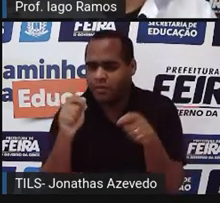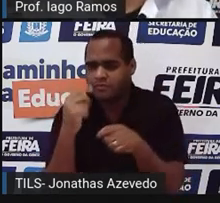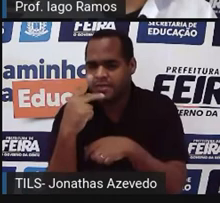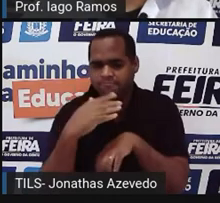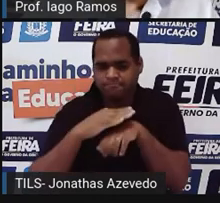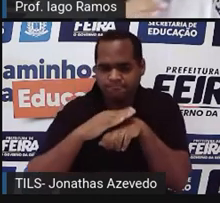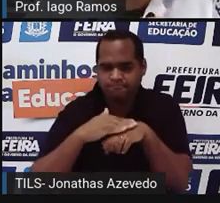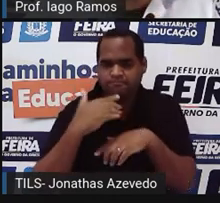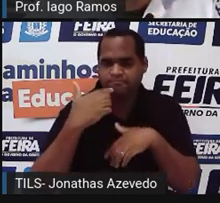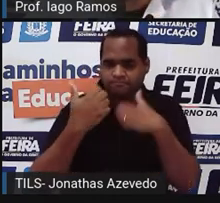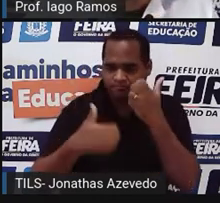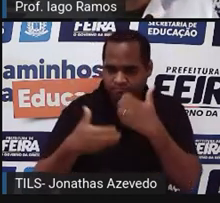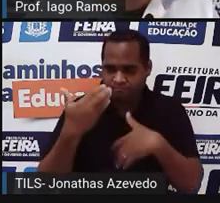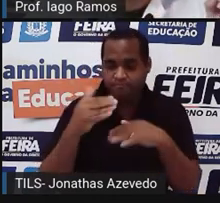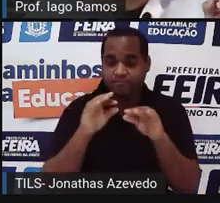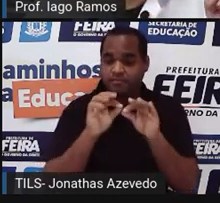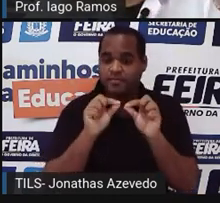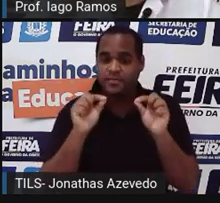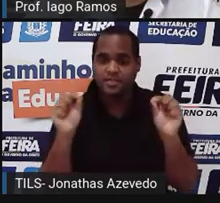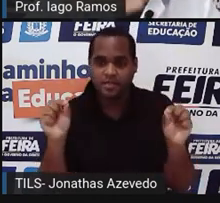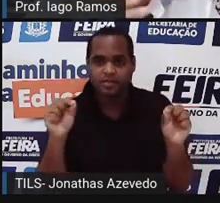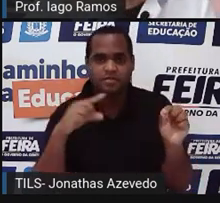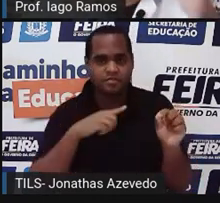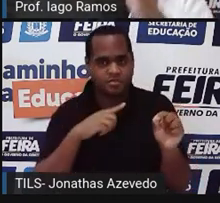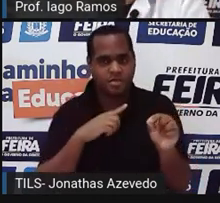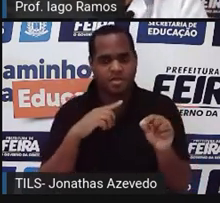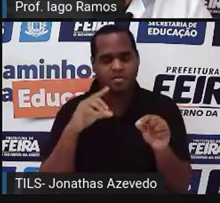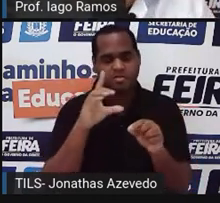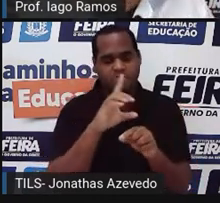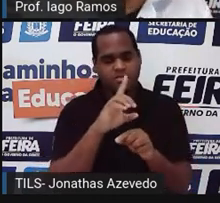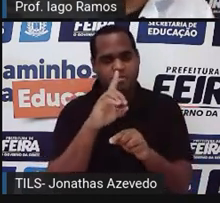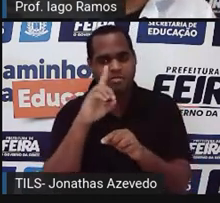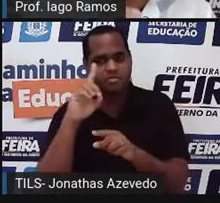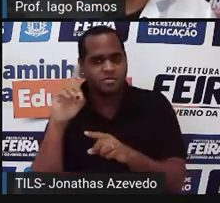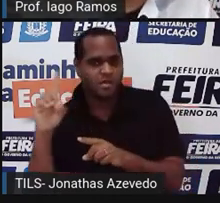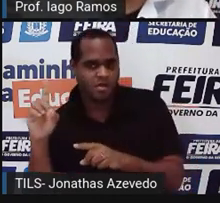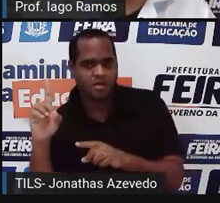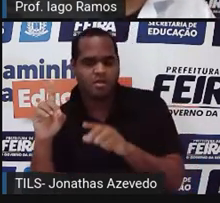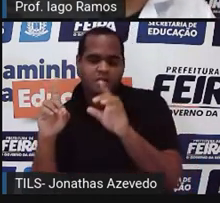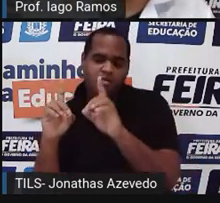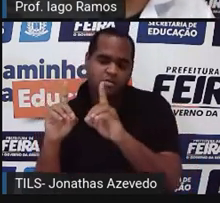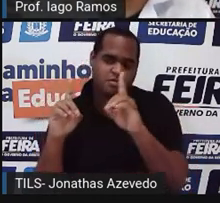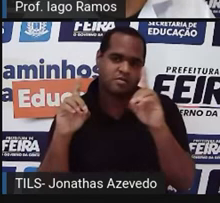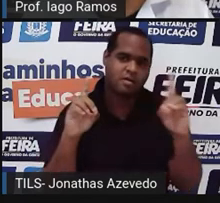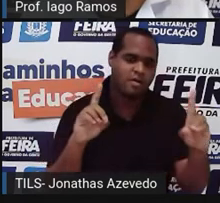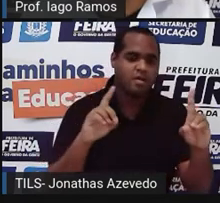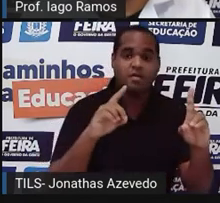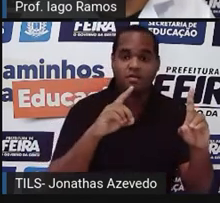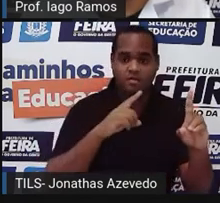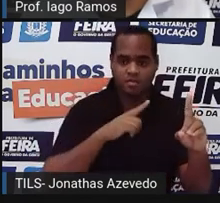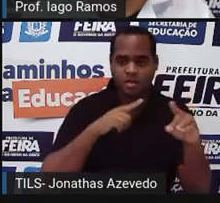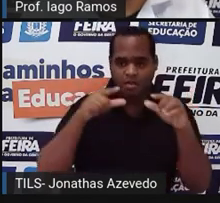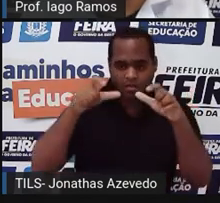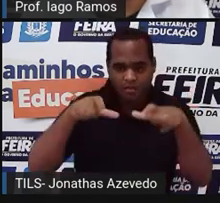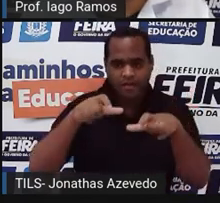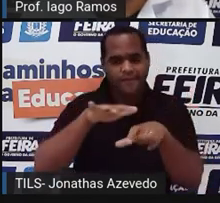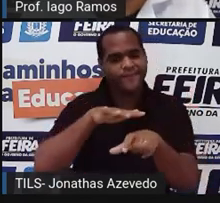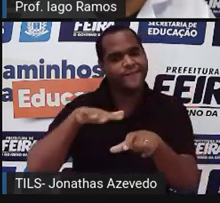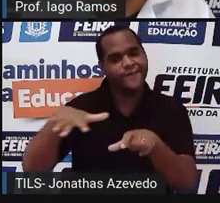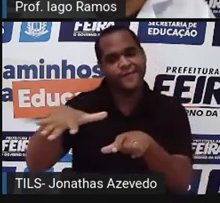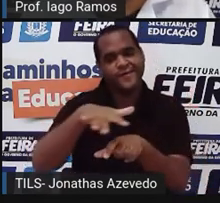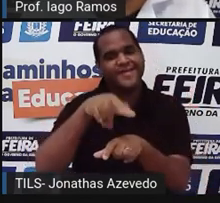dizer a distância, né, do deslocamento que eu fiz da figura, do movimento que eu fiz na figura, tá